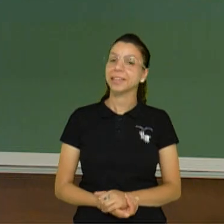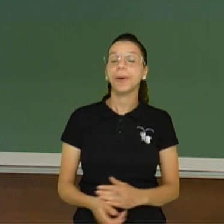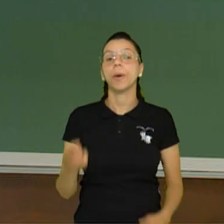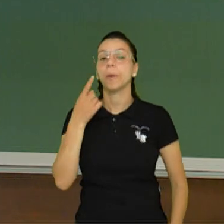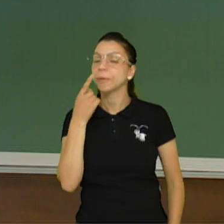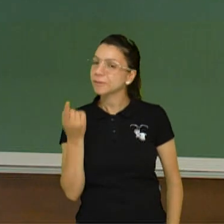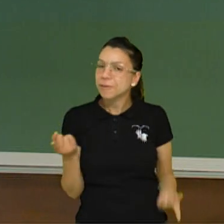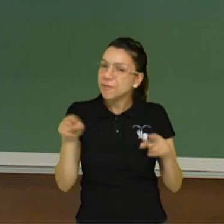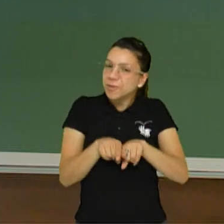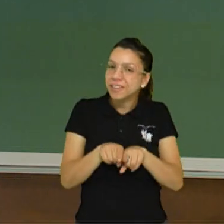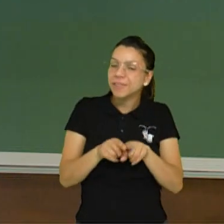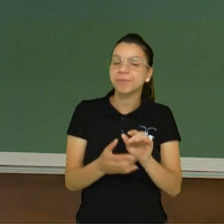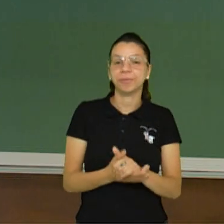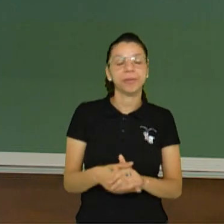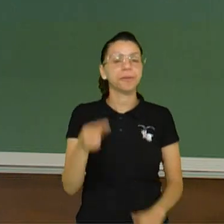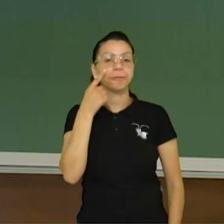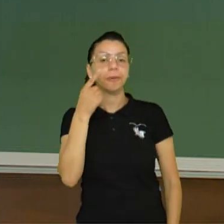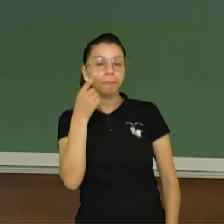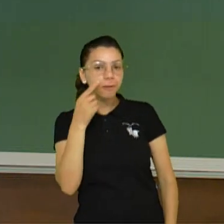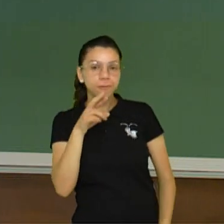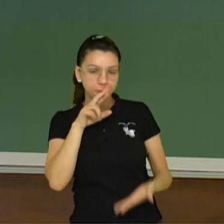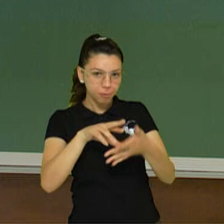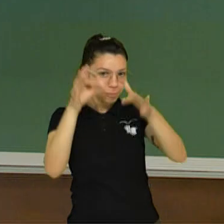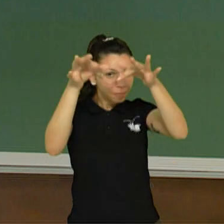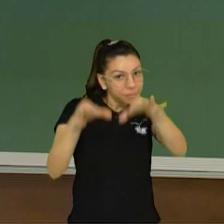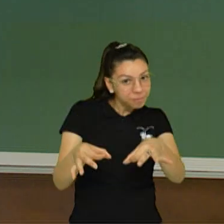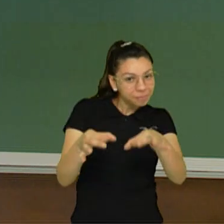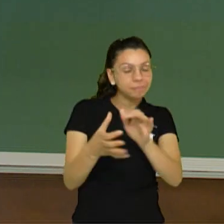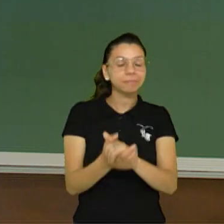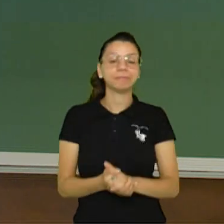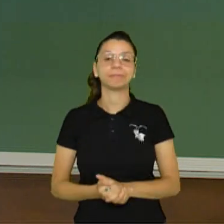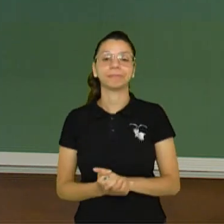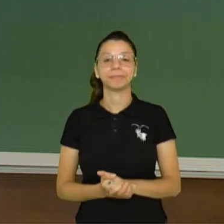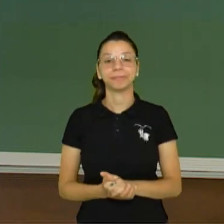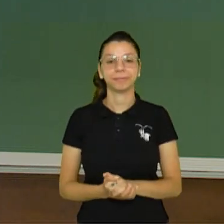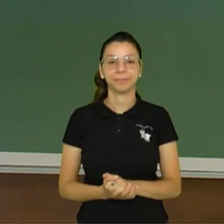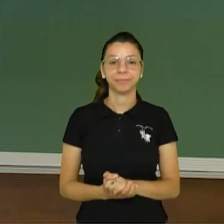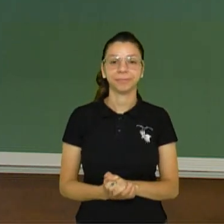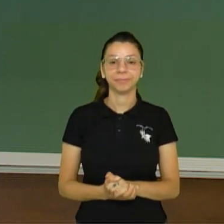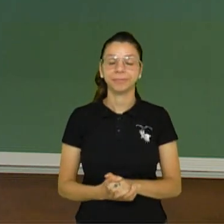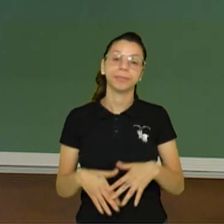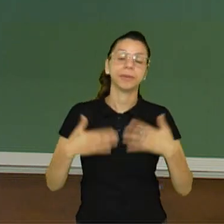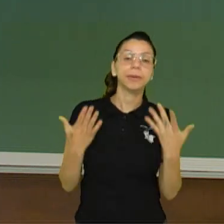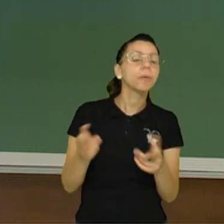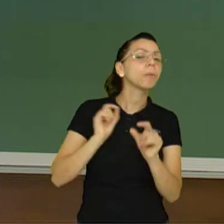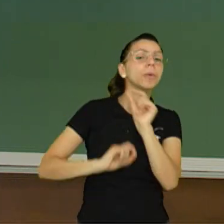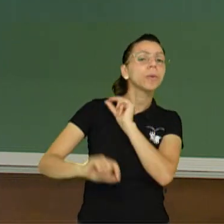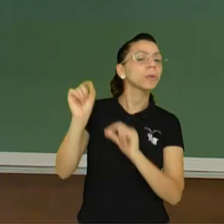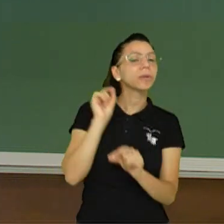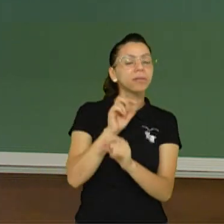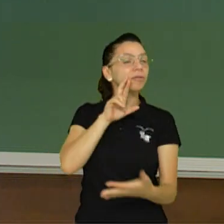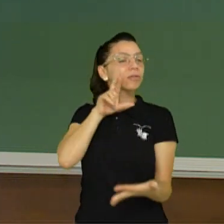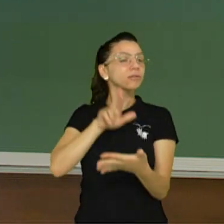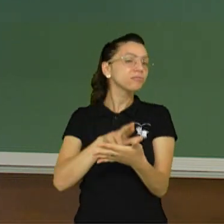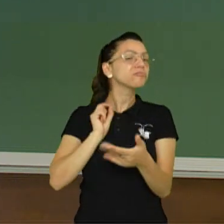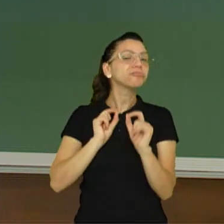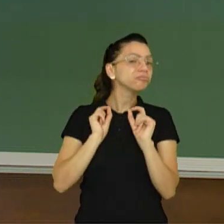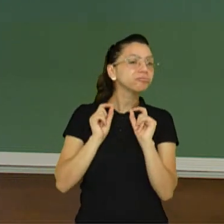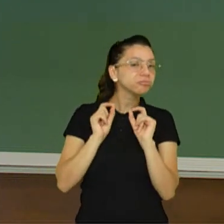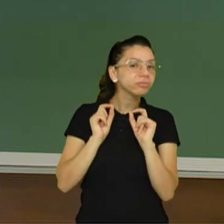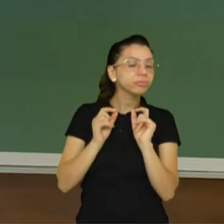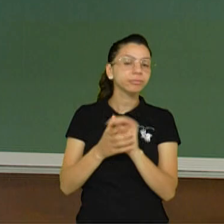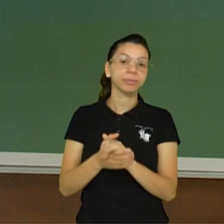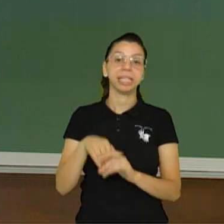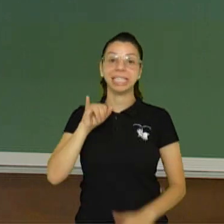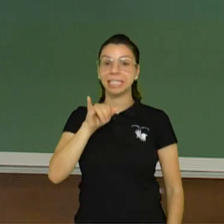Olha só, já voltamos. Vamos ver se você saiu bem na resolução desse exercício? Então, o que que você marcou?